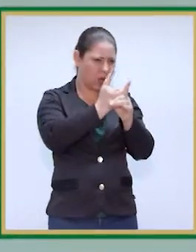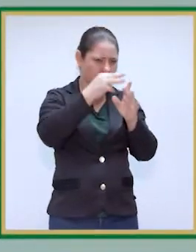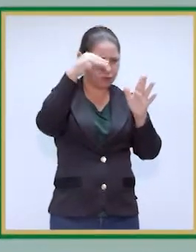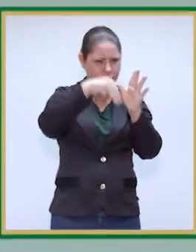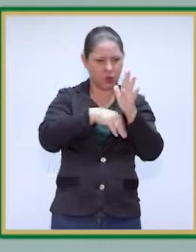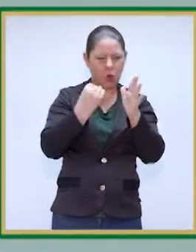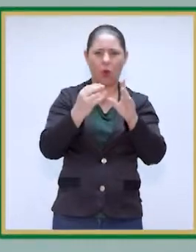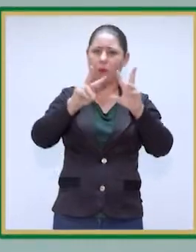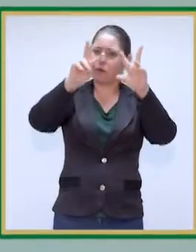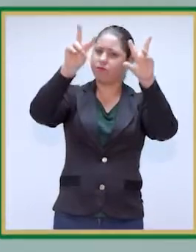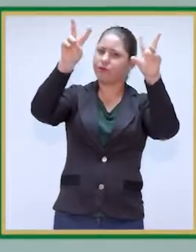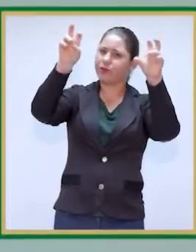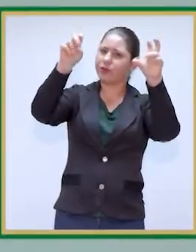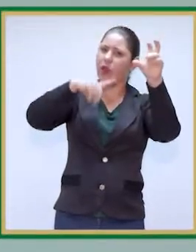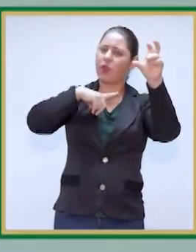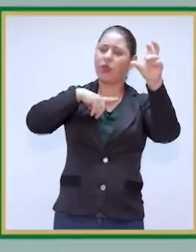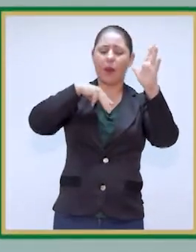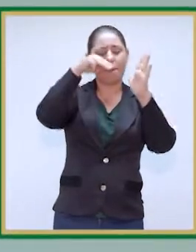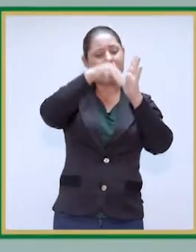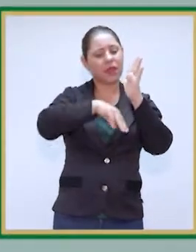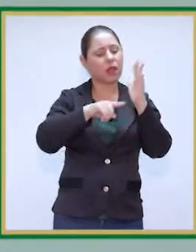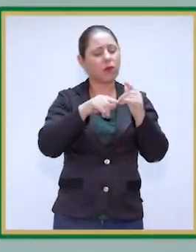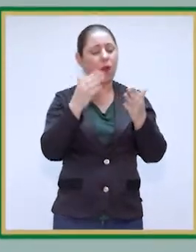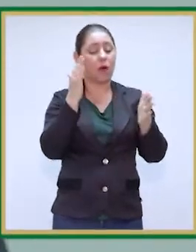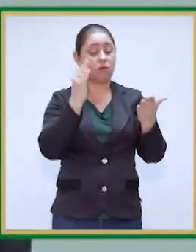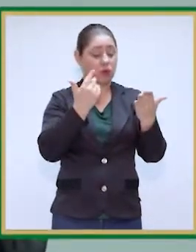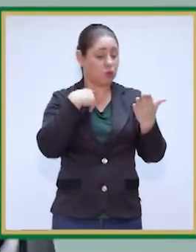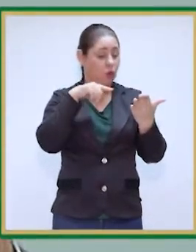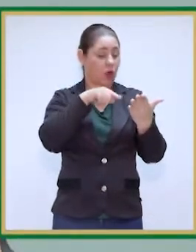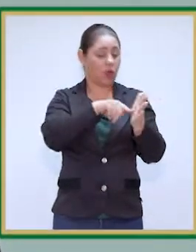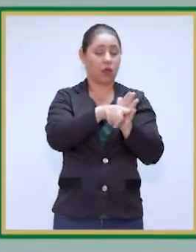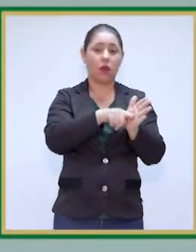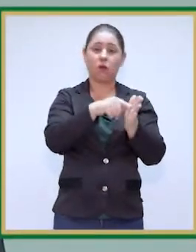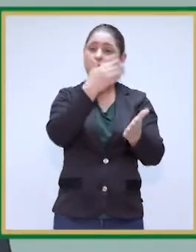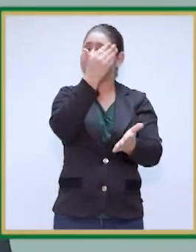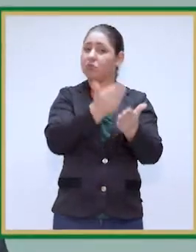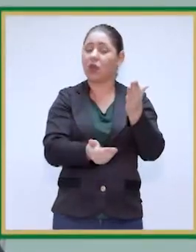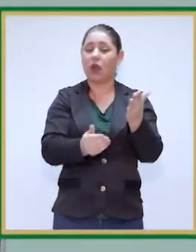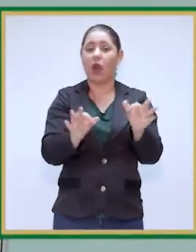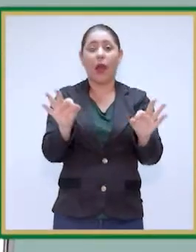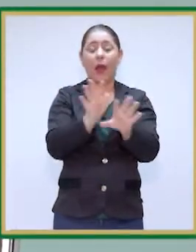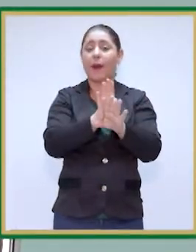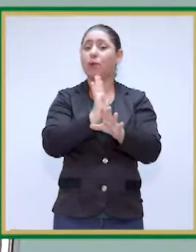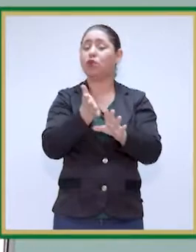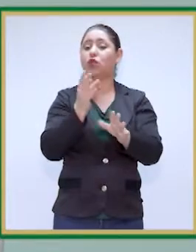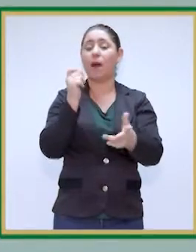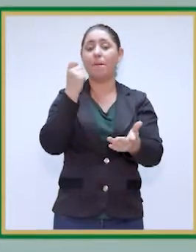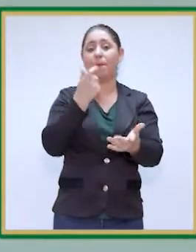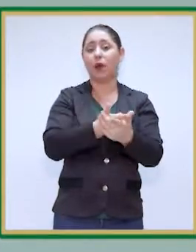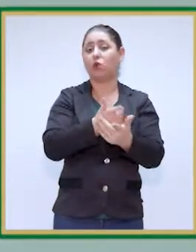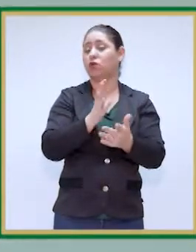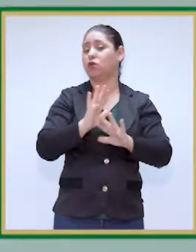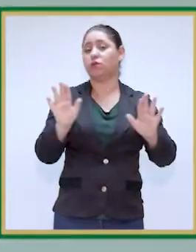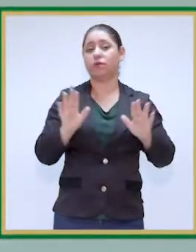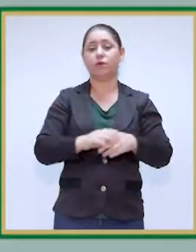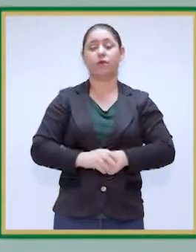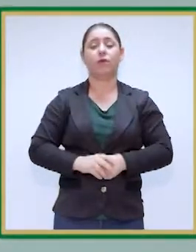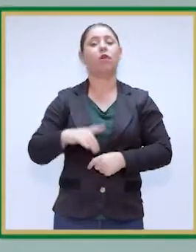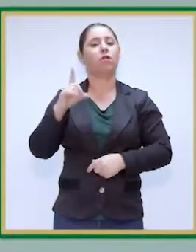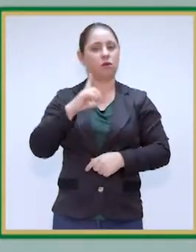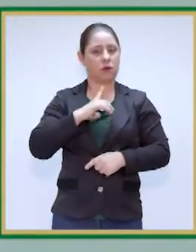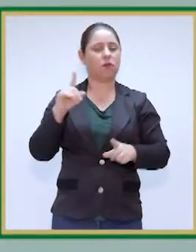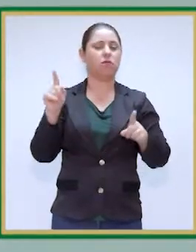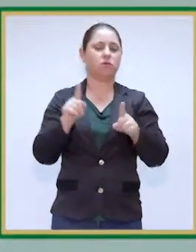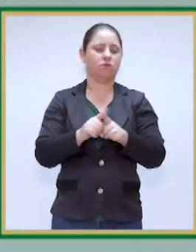identificada como tendo, entre aspas, o mandado de prisão em aberto, só que aquele mandado de prisão já está baixado, então a atuação é imediata. A